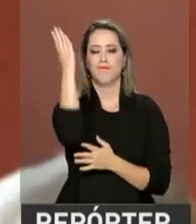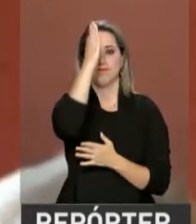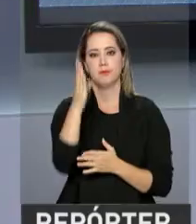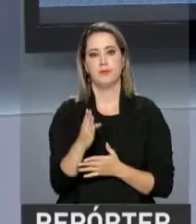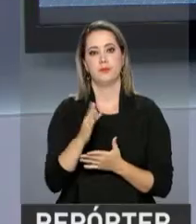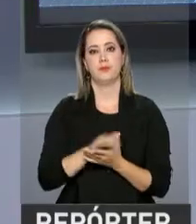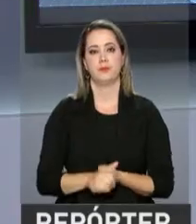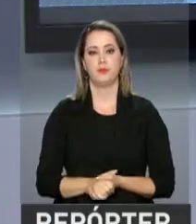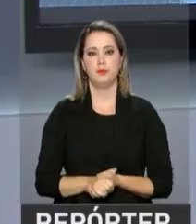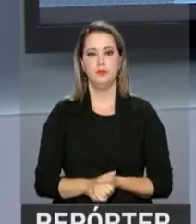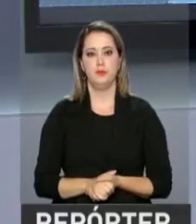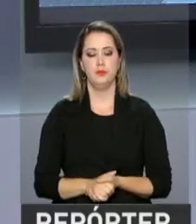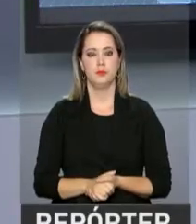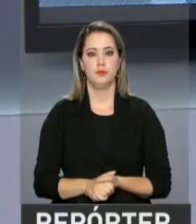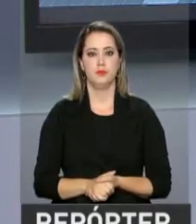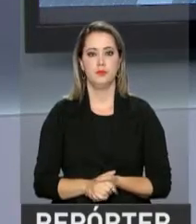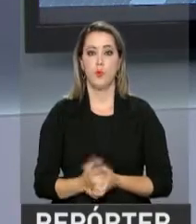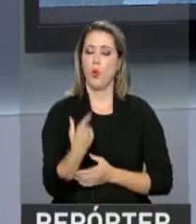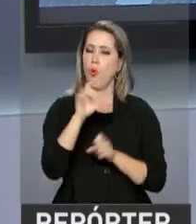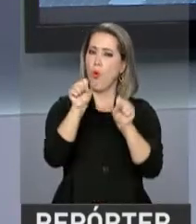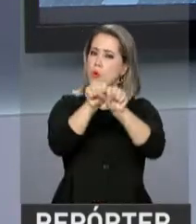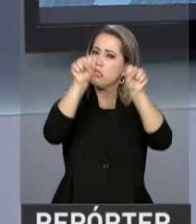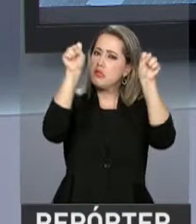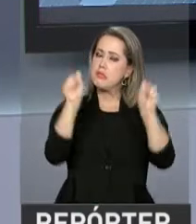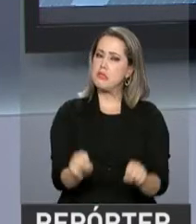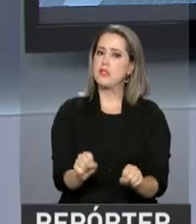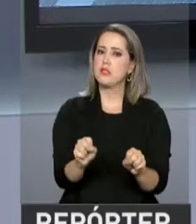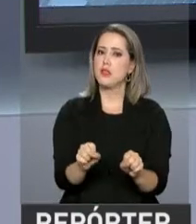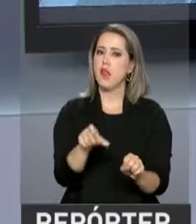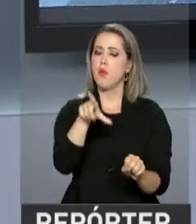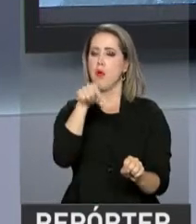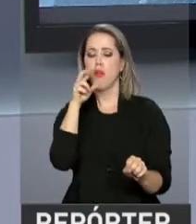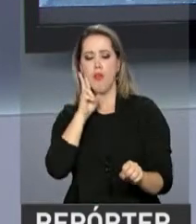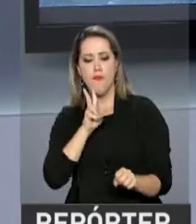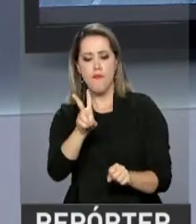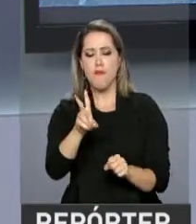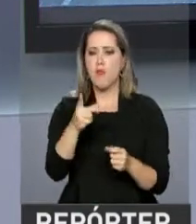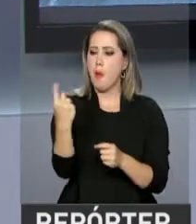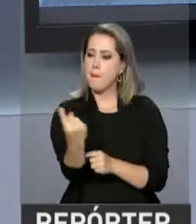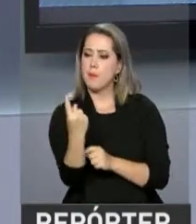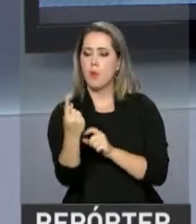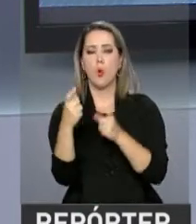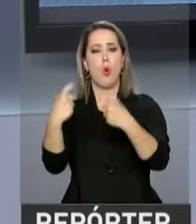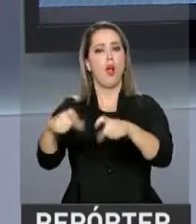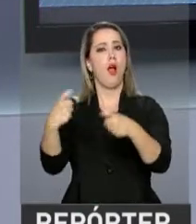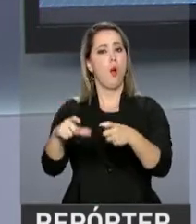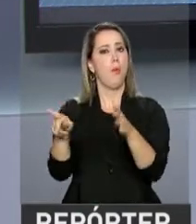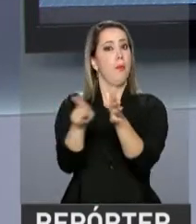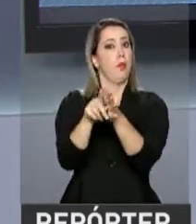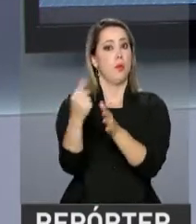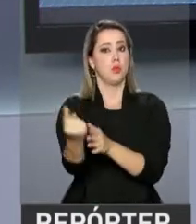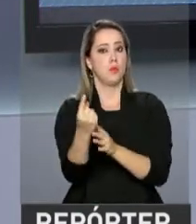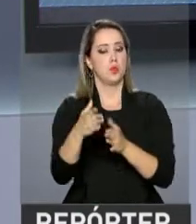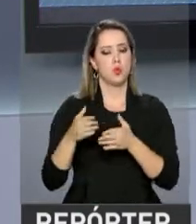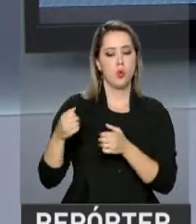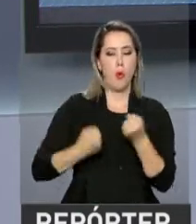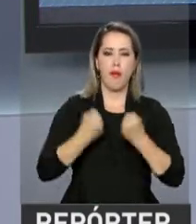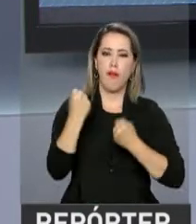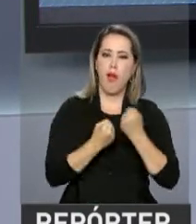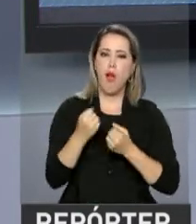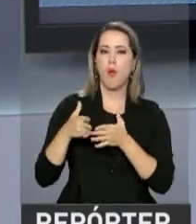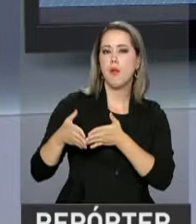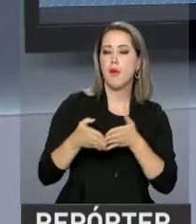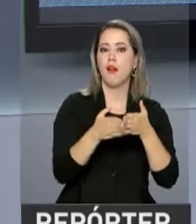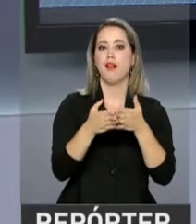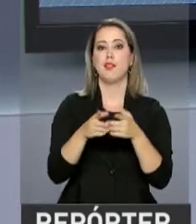país um sistema que determina a posição de pessoas veículos aeronaves embarcações e que não é o